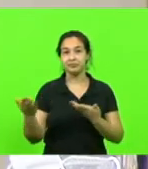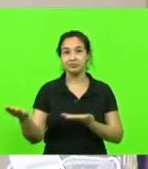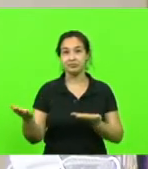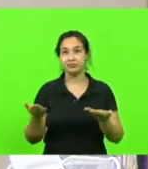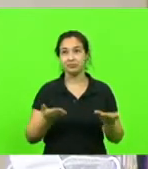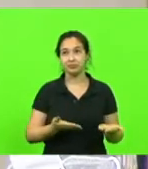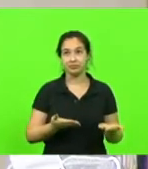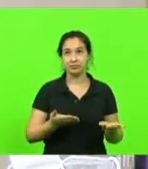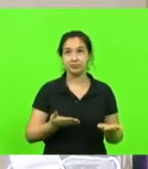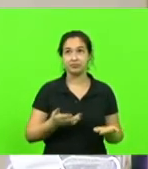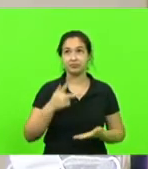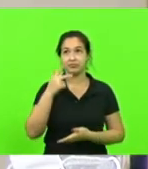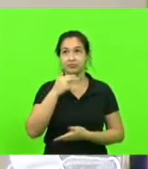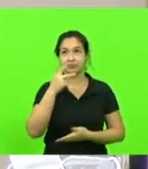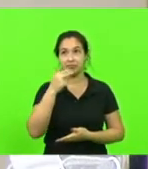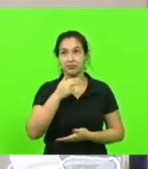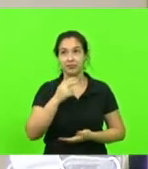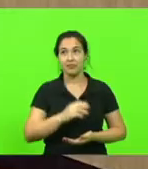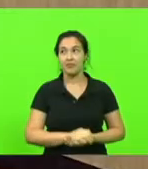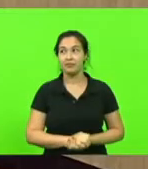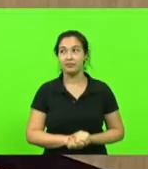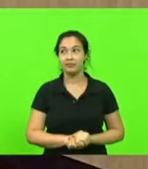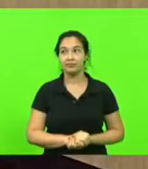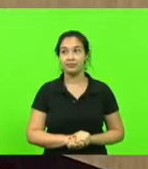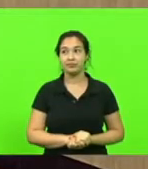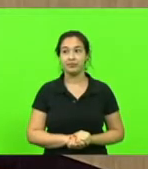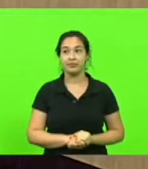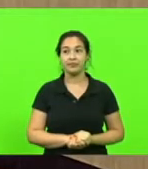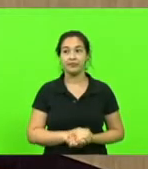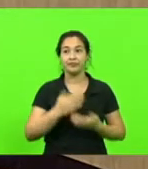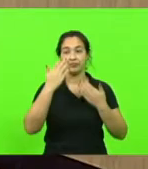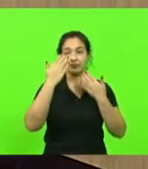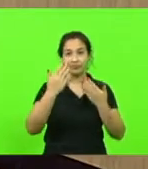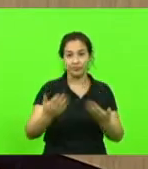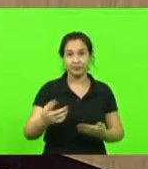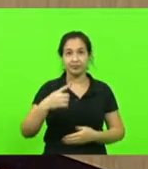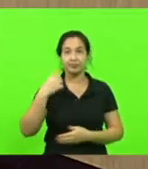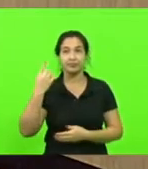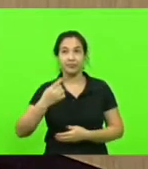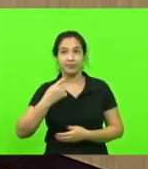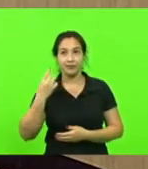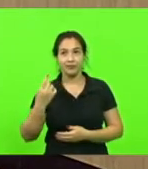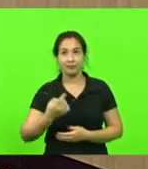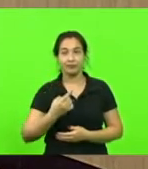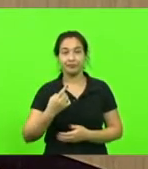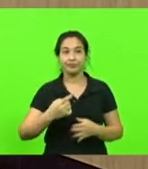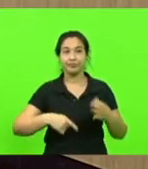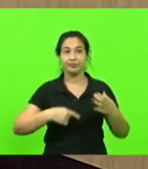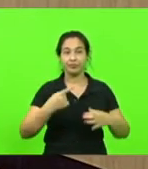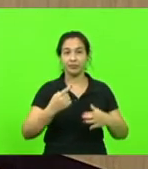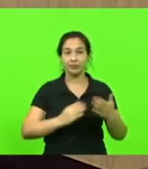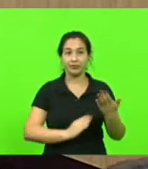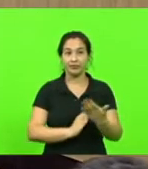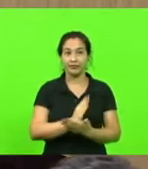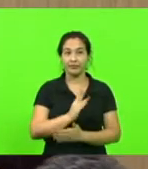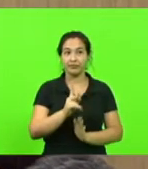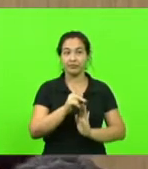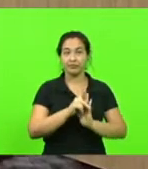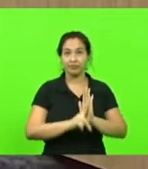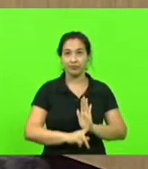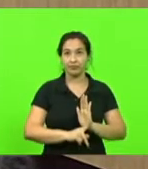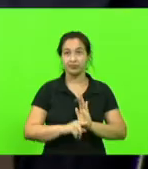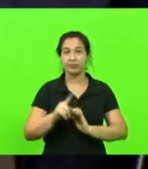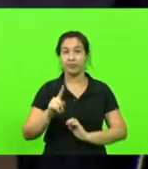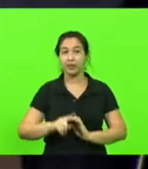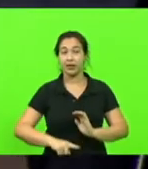matéria, deputado Kennedy Nunes. Senhor presidente, eu só gostaria de agradecer os deputados das comissões que aprovaram esse projeto. Na verdade, é um projeto